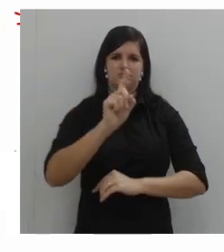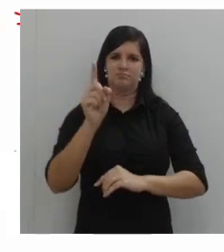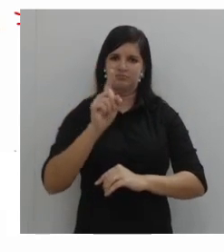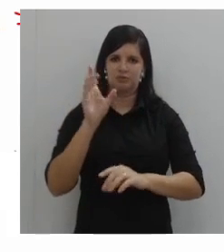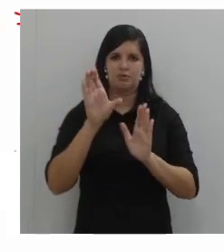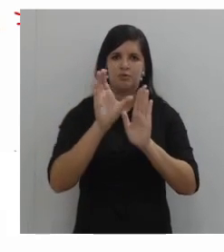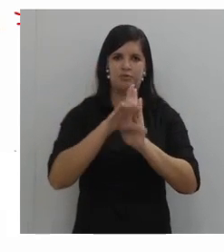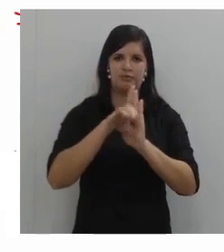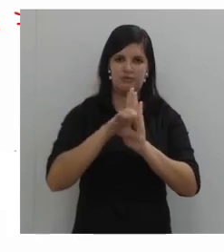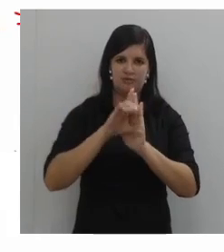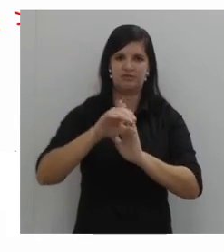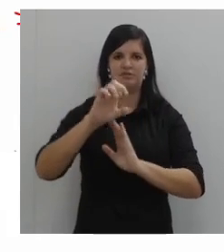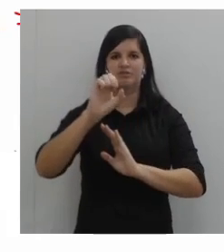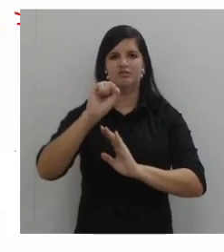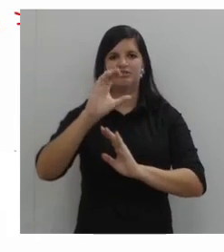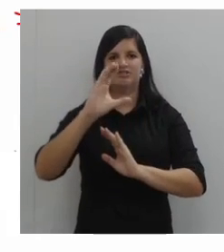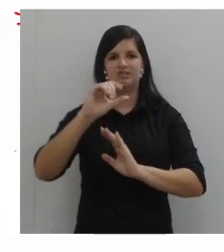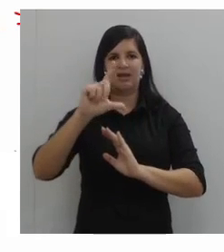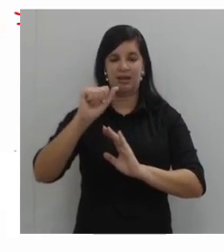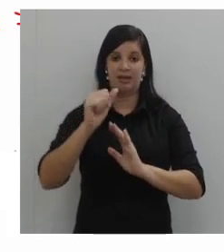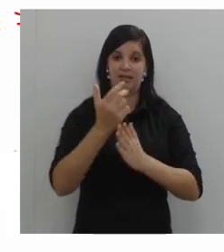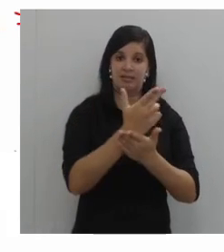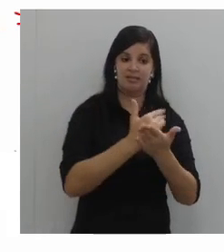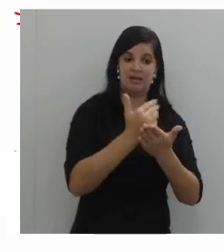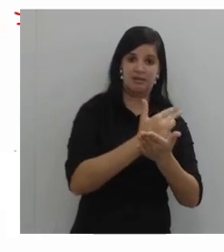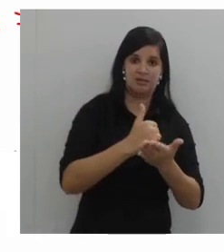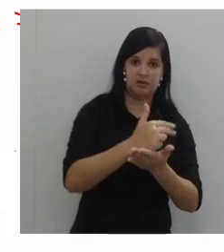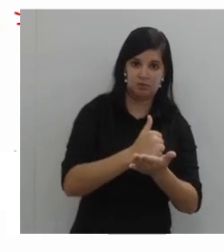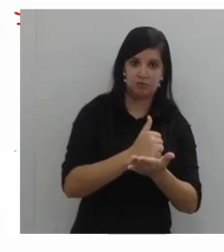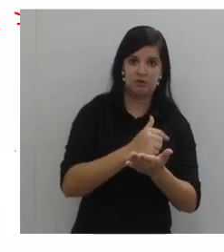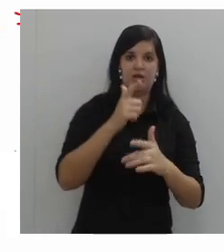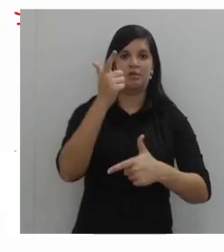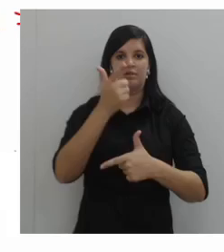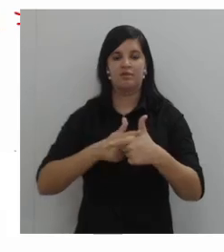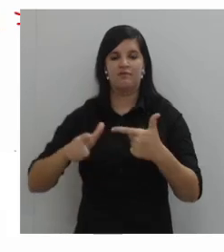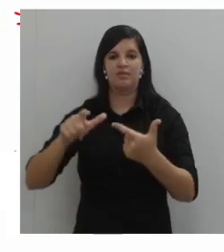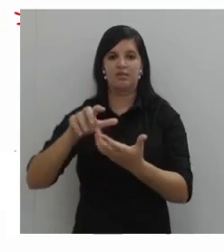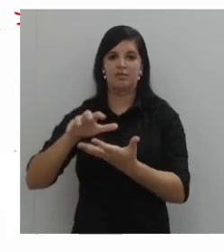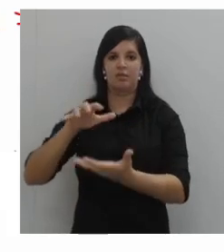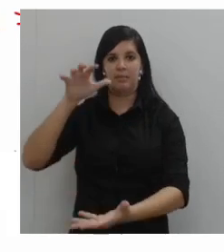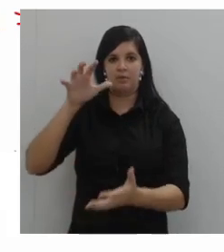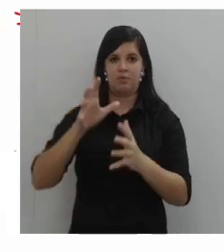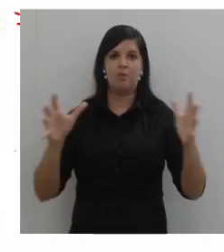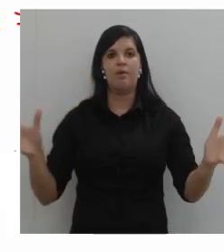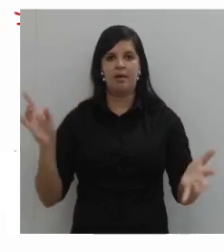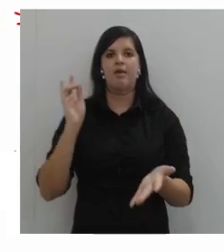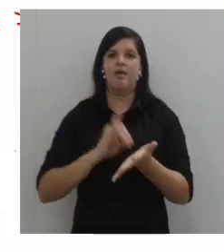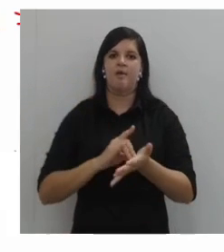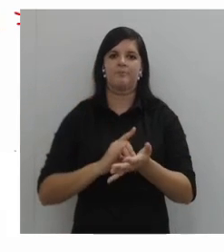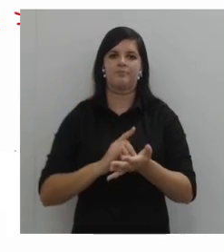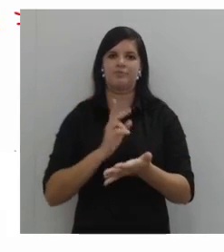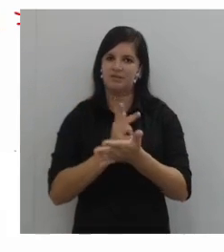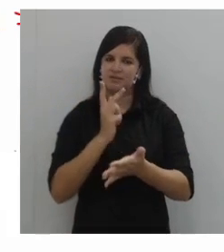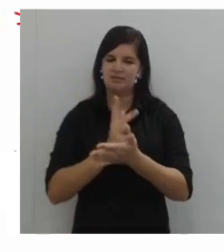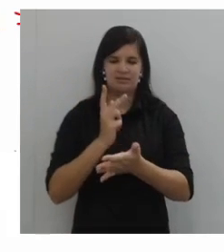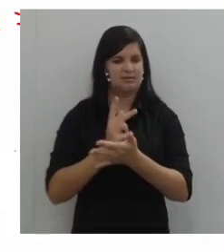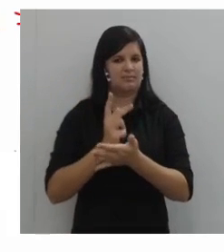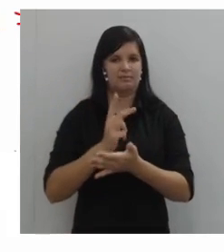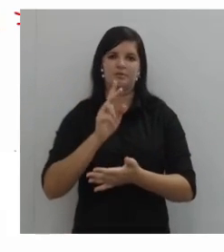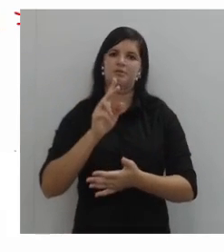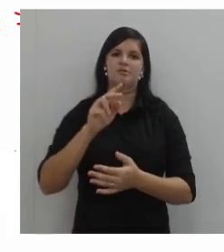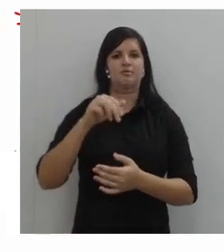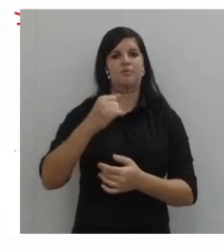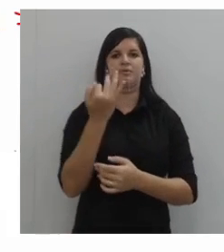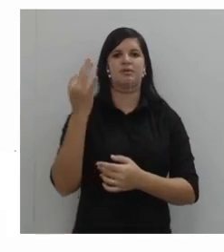escala é o tamanho do desenho dividido pelo tamanho real do objeto. E sempre na mesma unidade de medida.